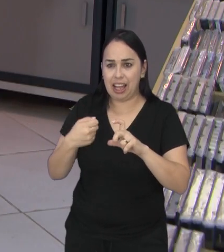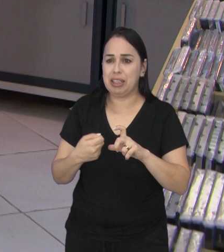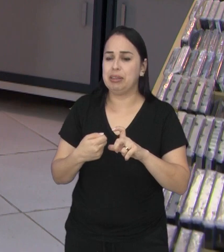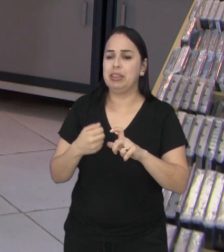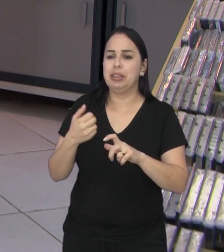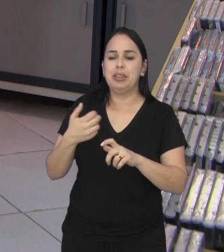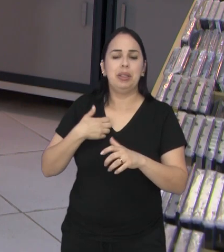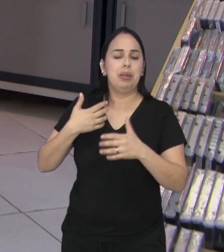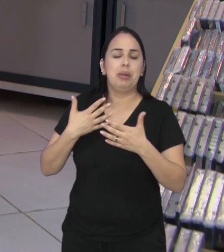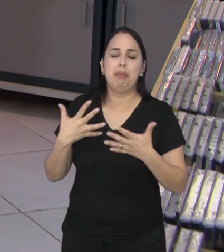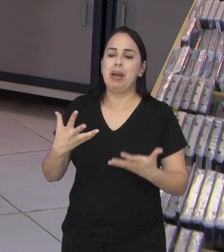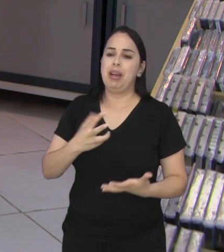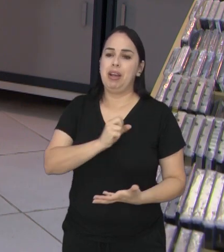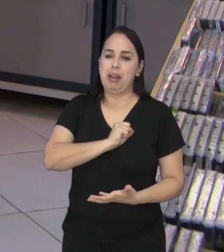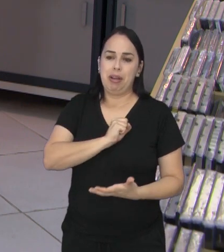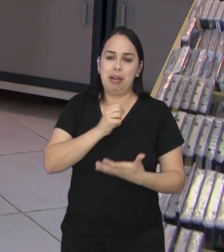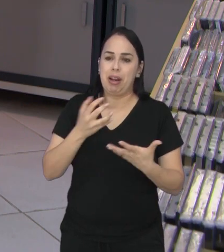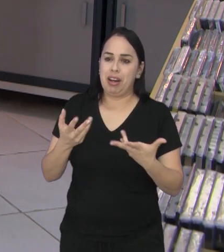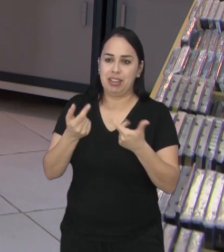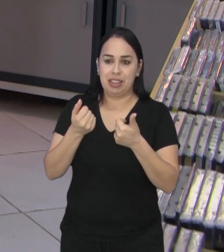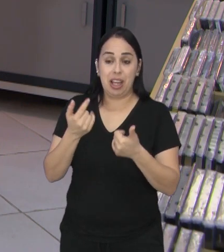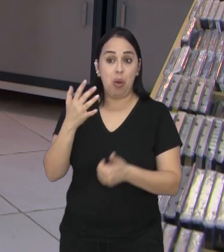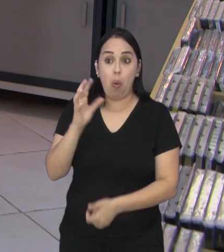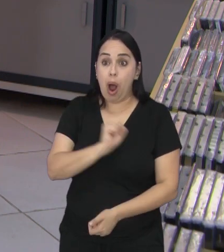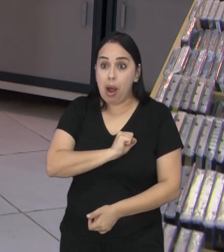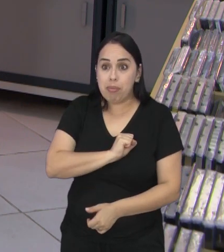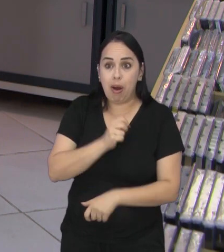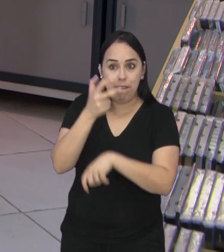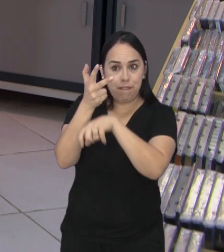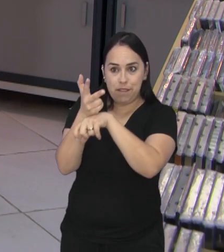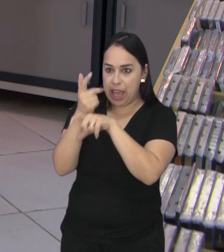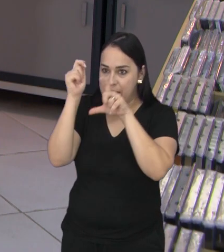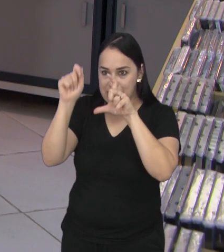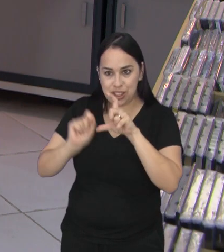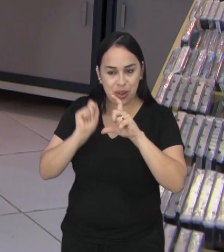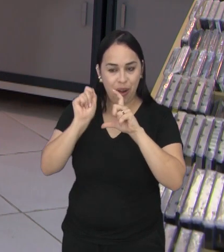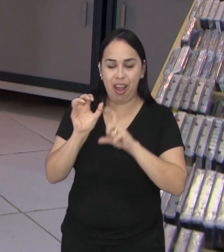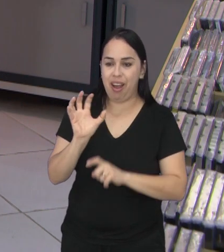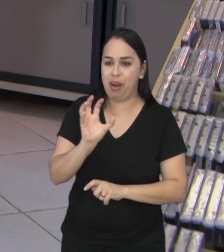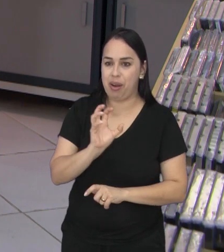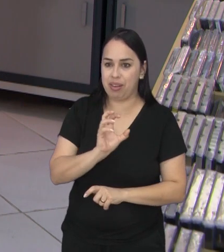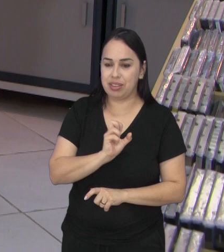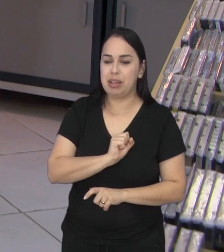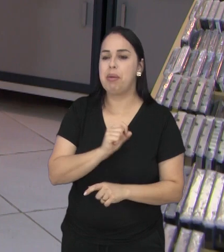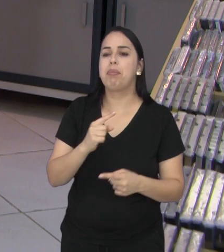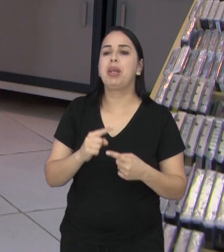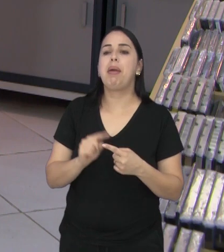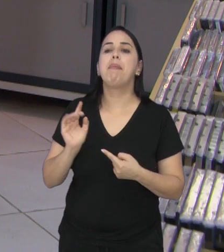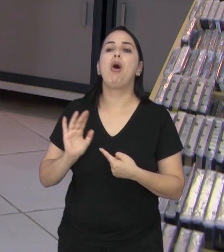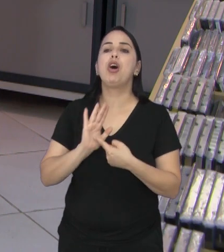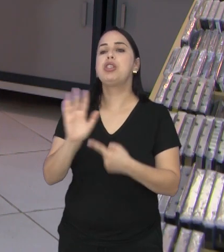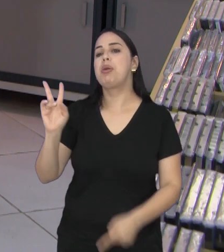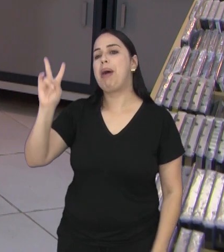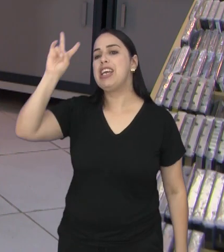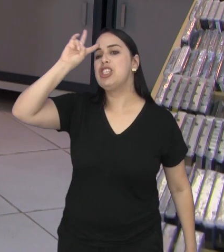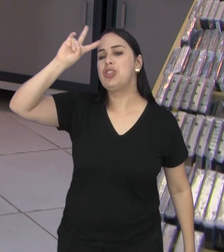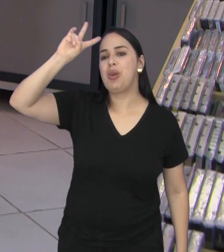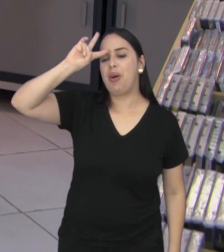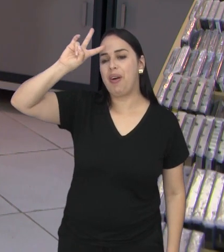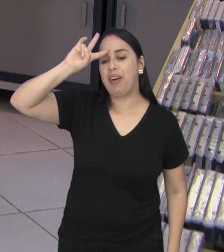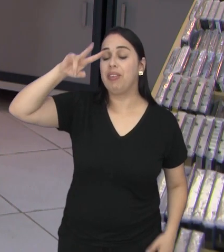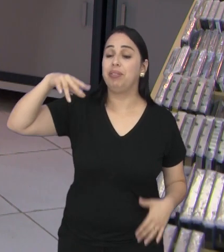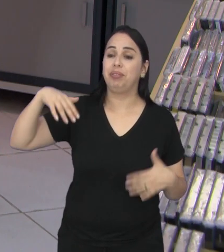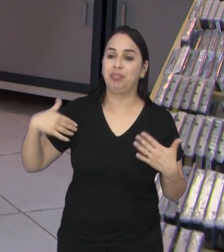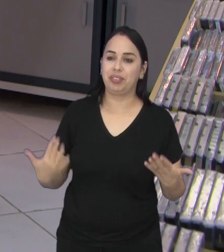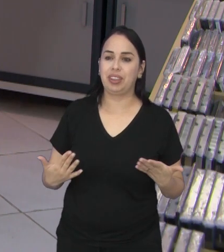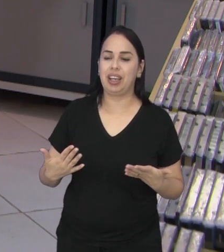sou fascinada. Meu, seus clipes. Eu sou fascinada. Eu amo audiovisual. Acho que conta uma história, assim, é isso,